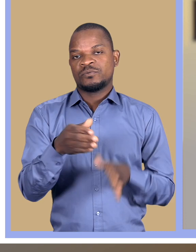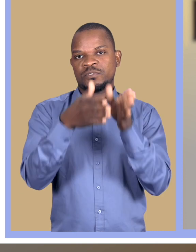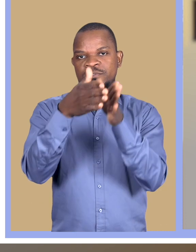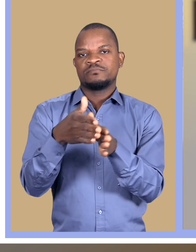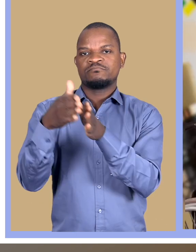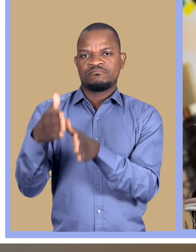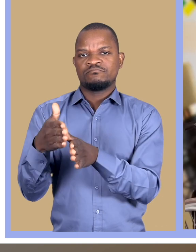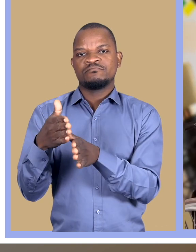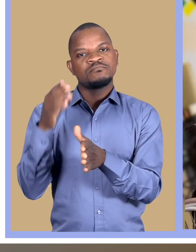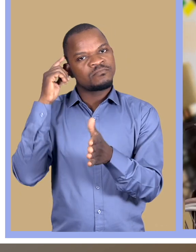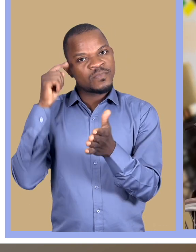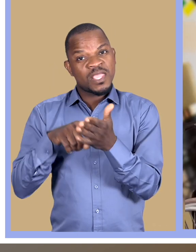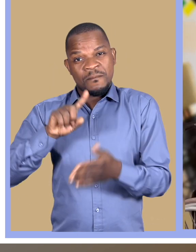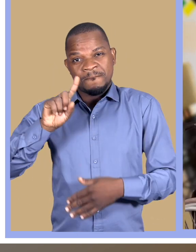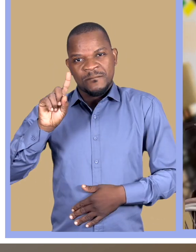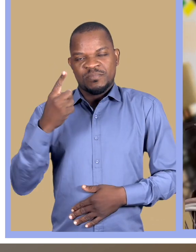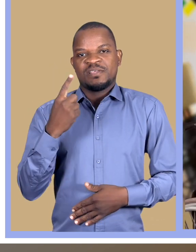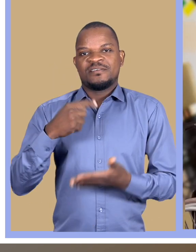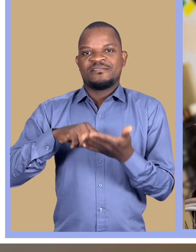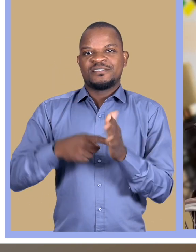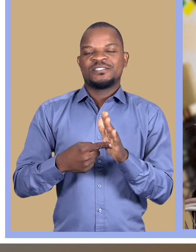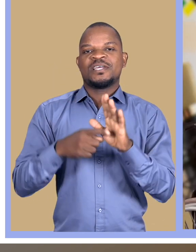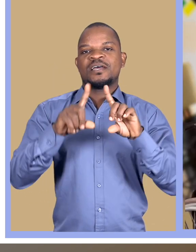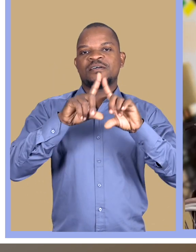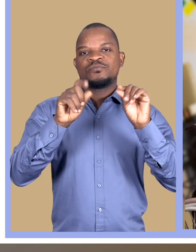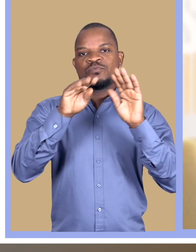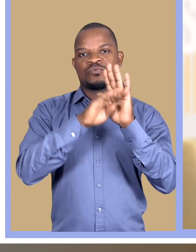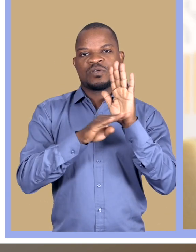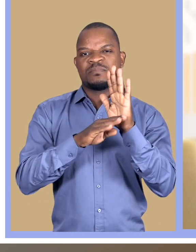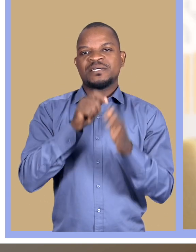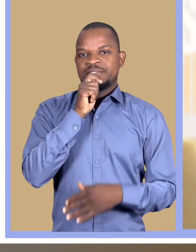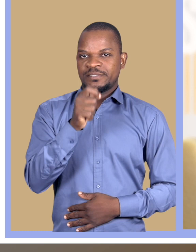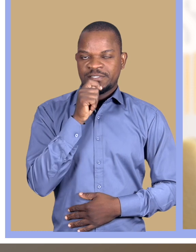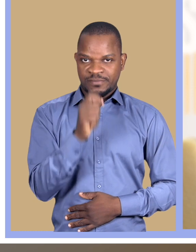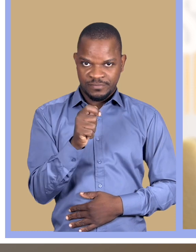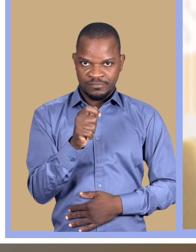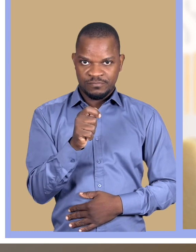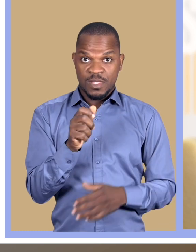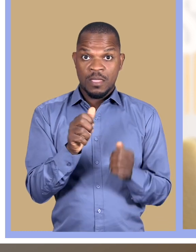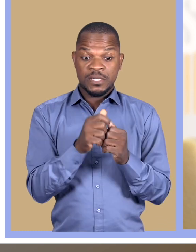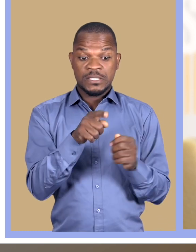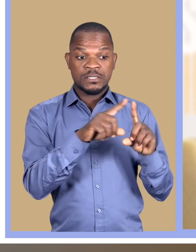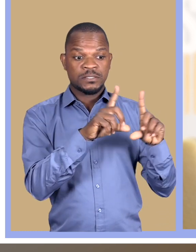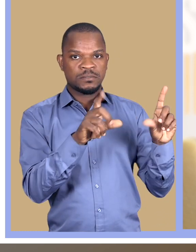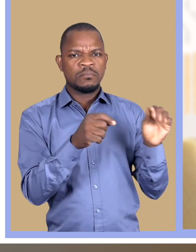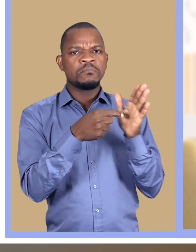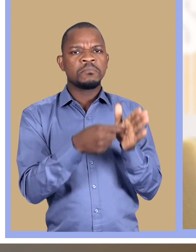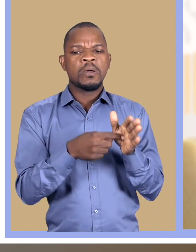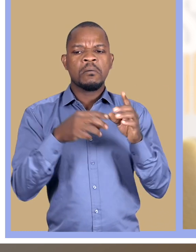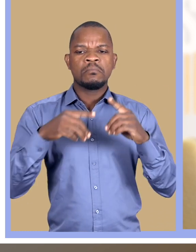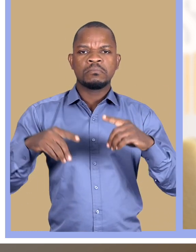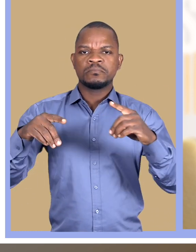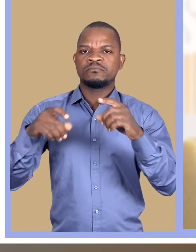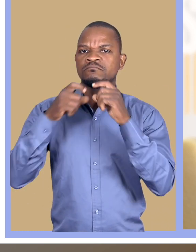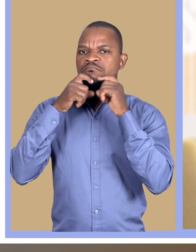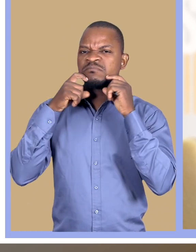primeira edição, para mim me honra muito e muito obrigada pelo convite. Em relação ao tema, se a sociedade moçambicana já está